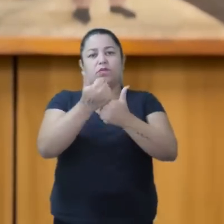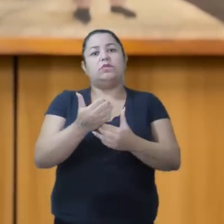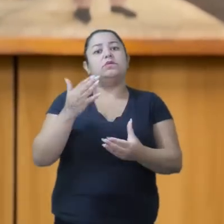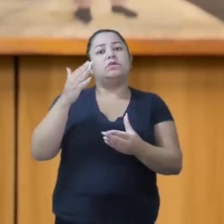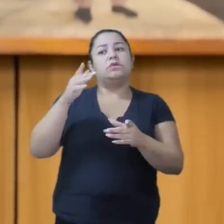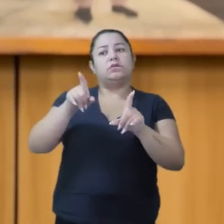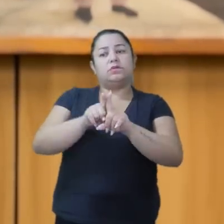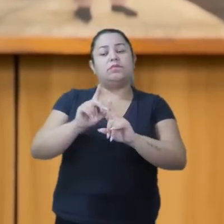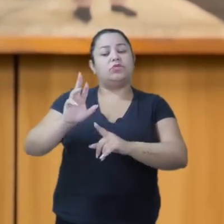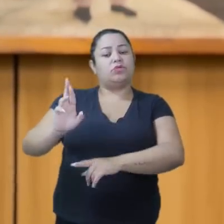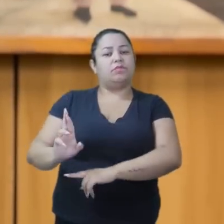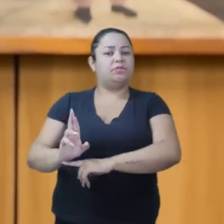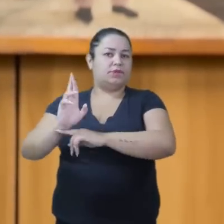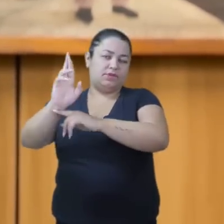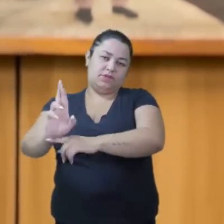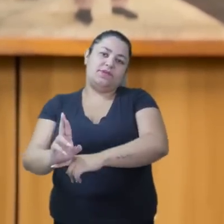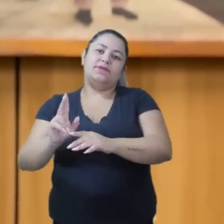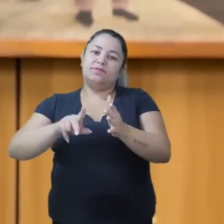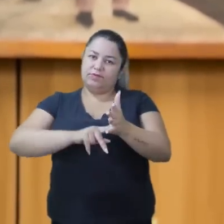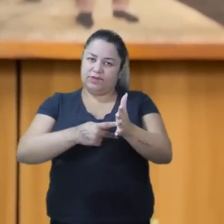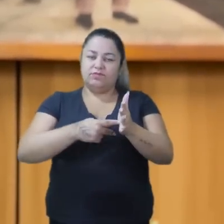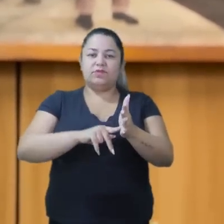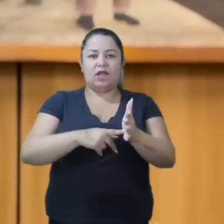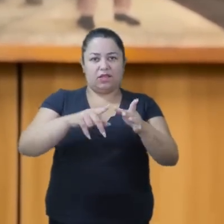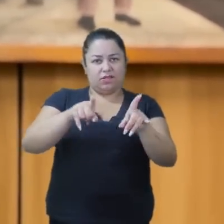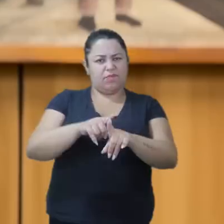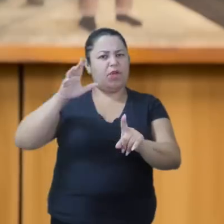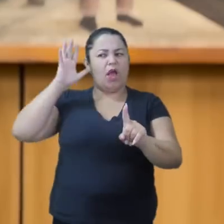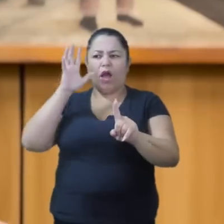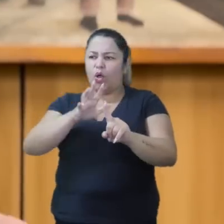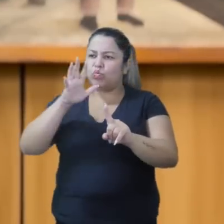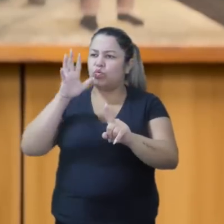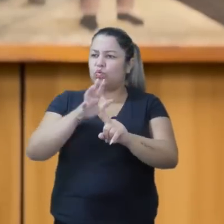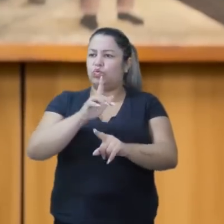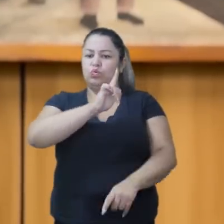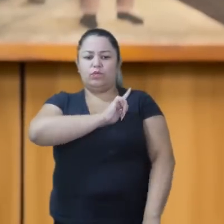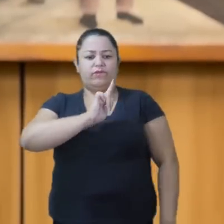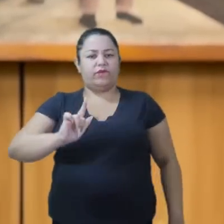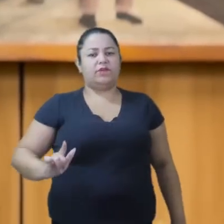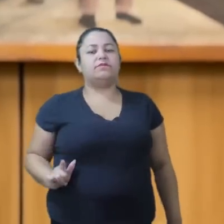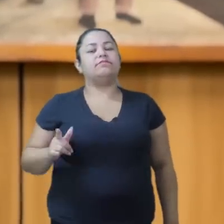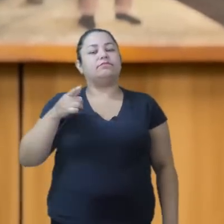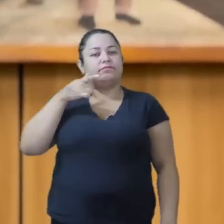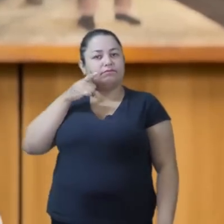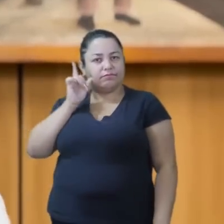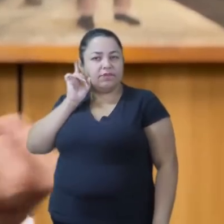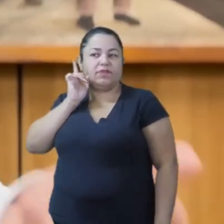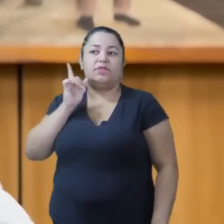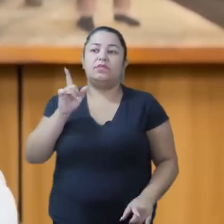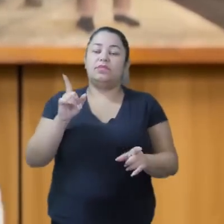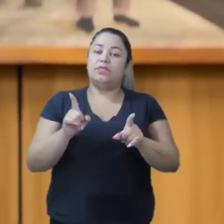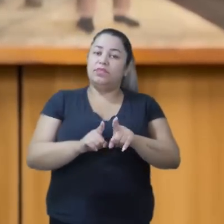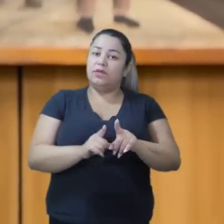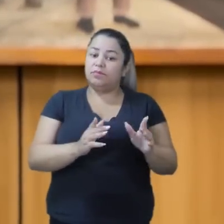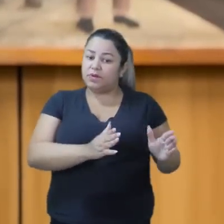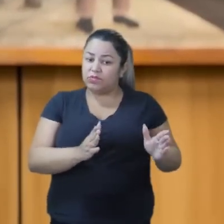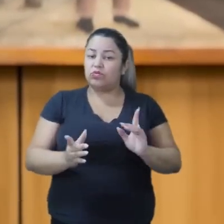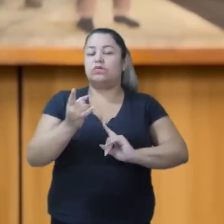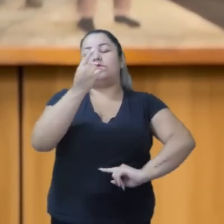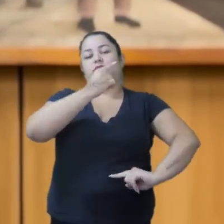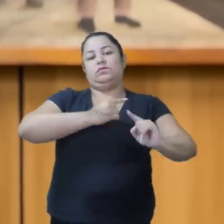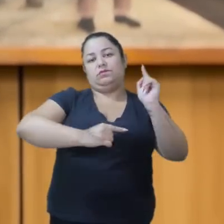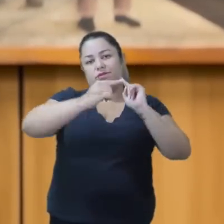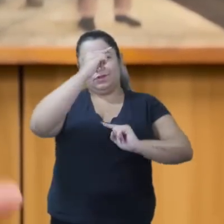de representação dos sindicatos que foram atacados no governo anterior são parte do processo de